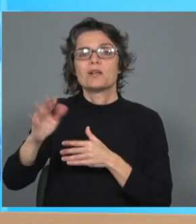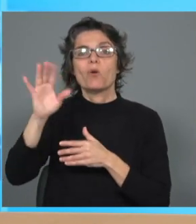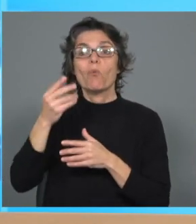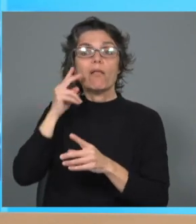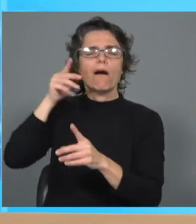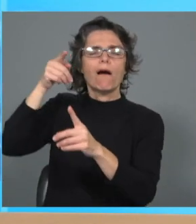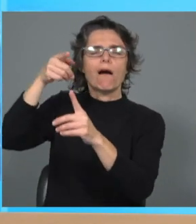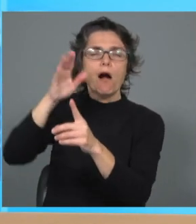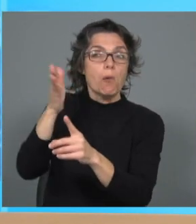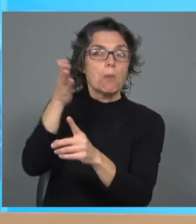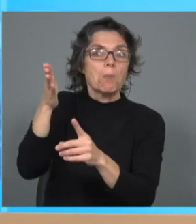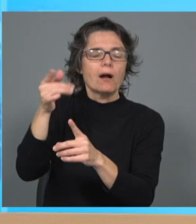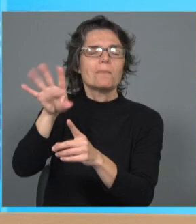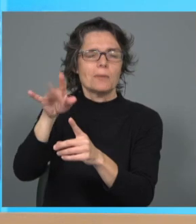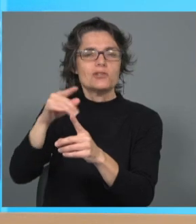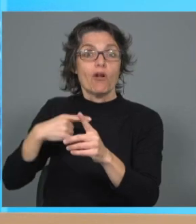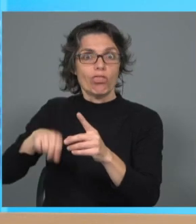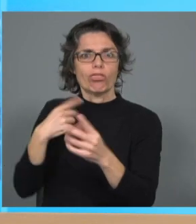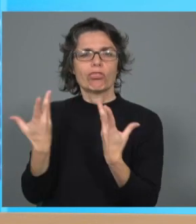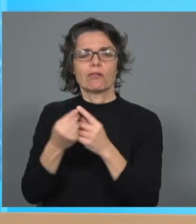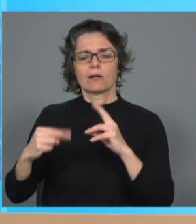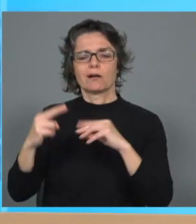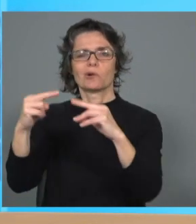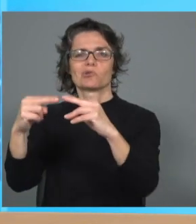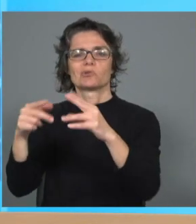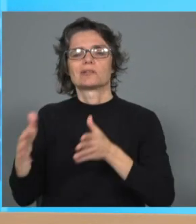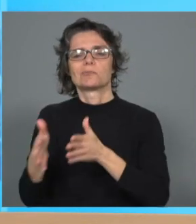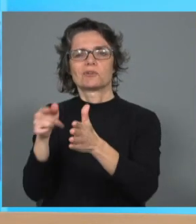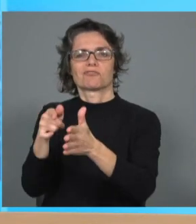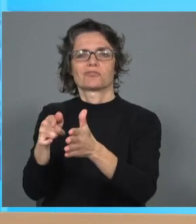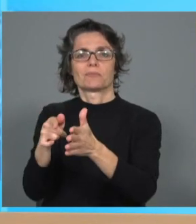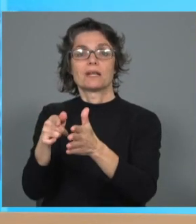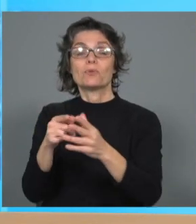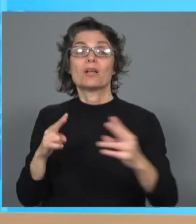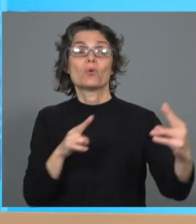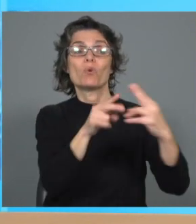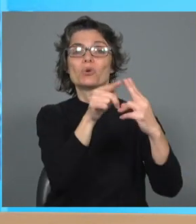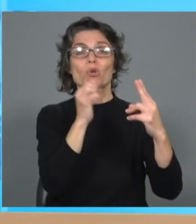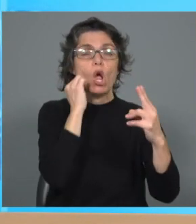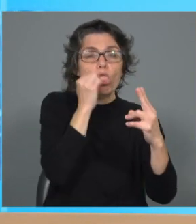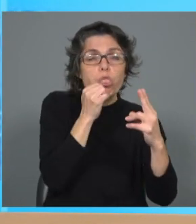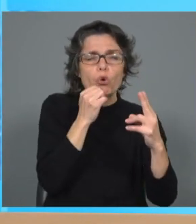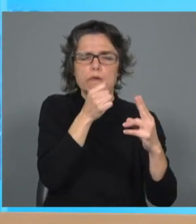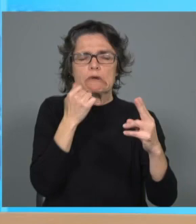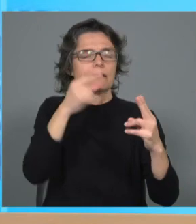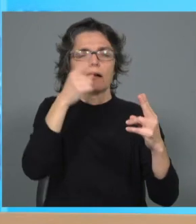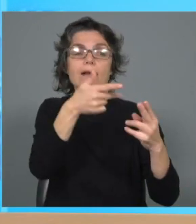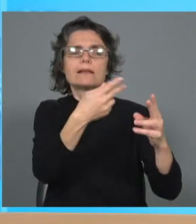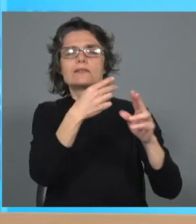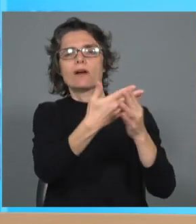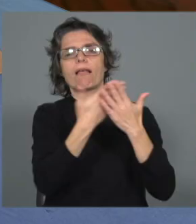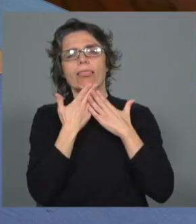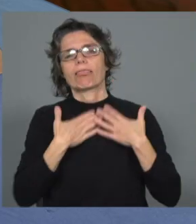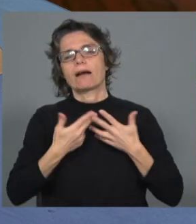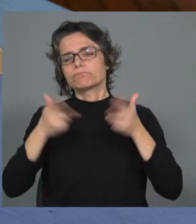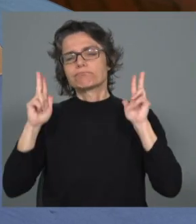mas vamos construindo. Portanto, essa dimensão de encontro não é uma dimensão do encontro para a dor nem para o sofrimento, é para a libertação. E é isso que celebramos em